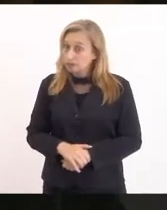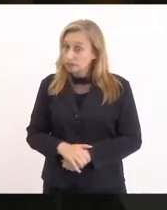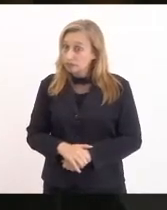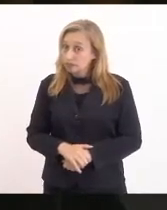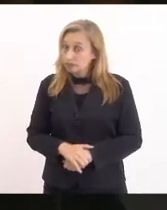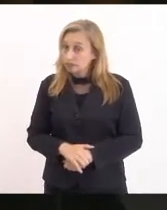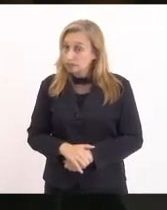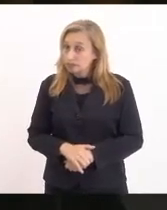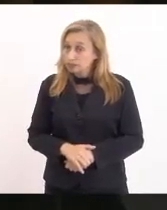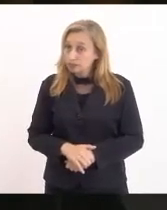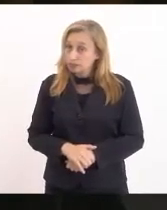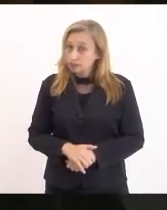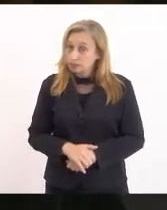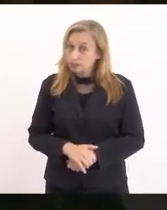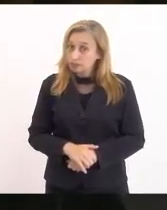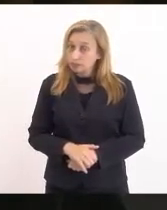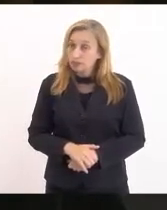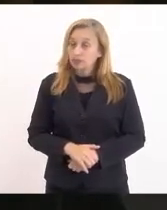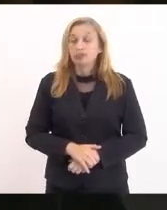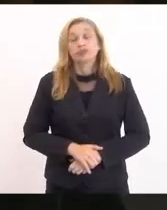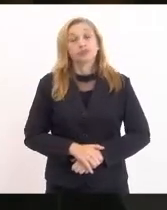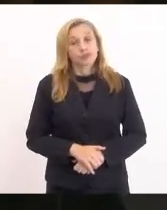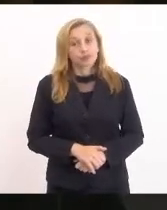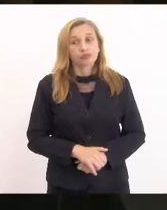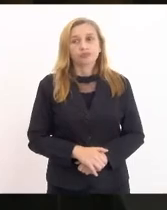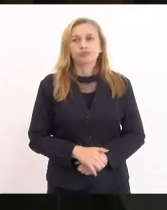claro que isso